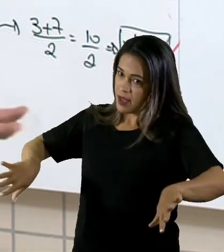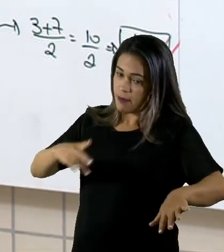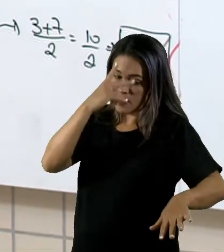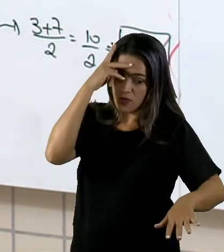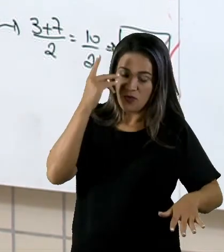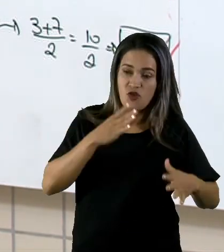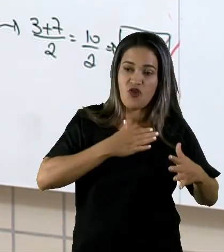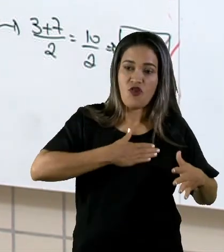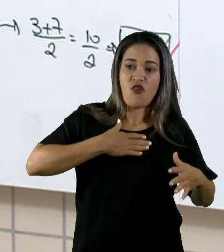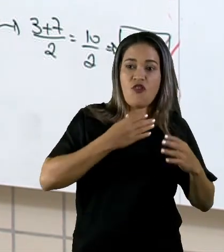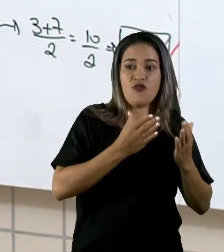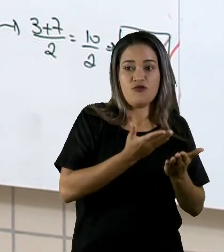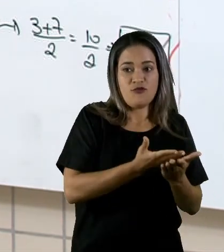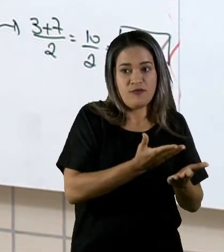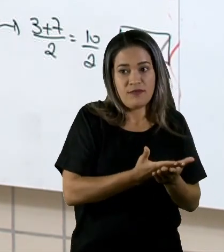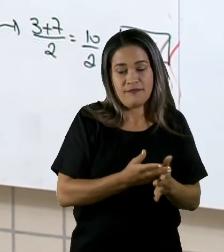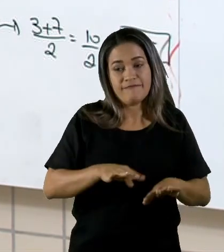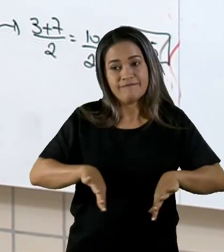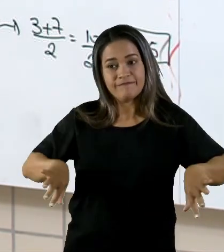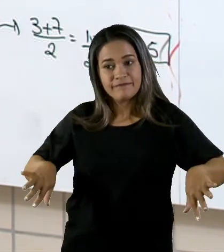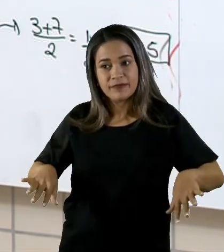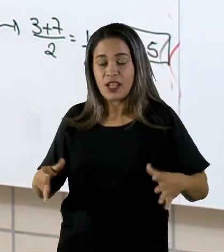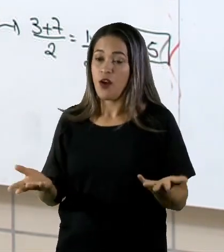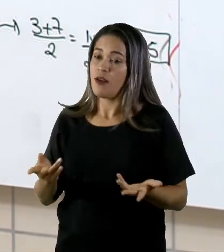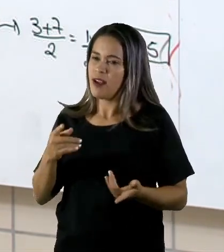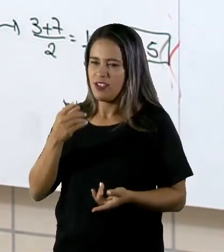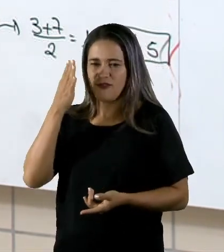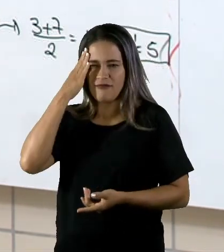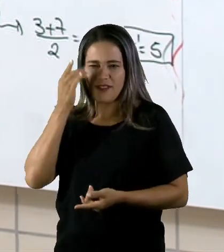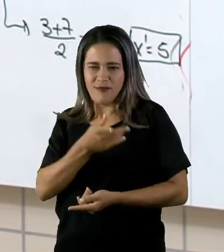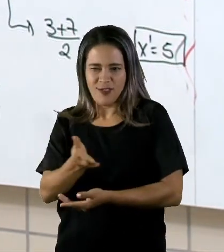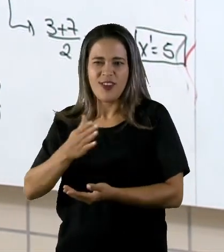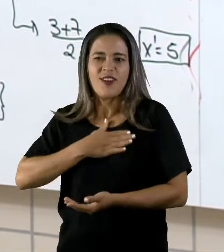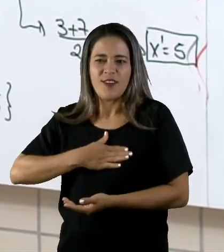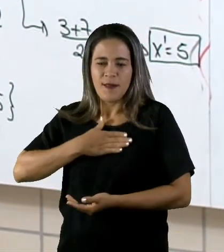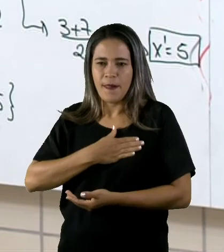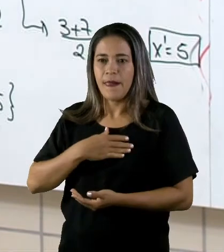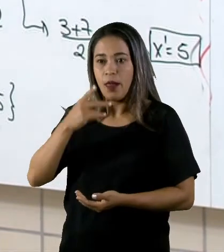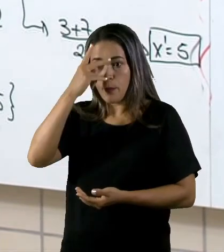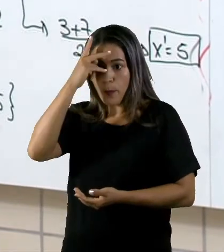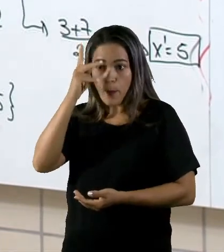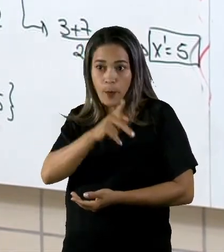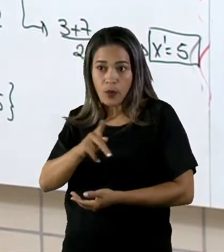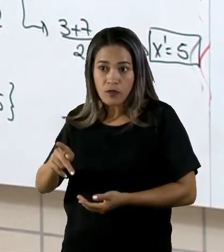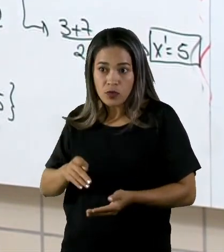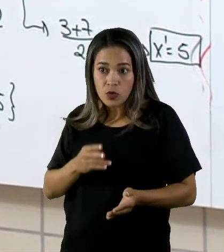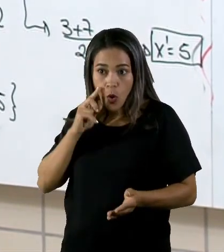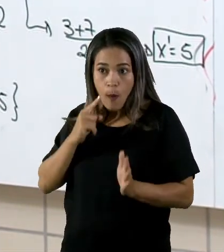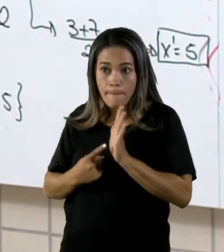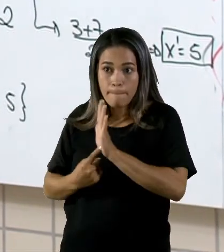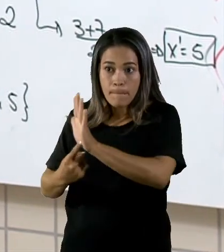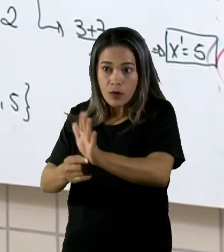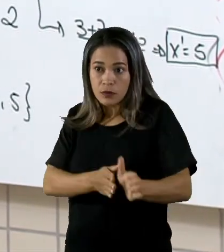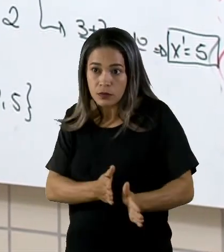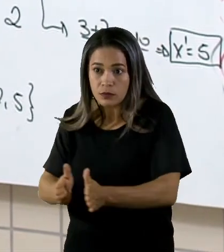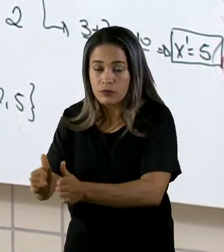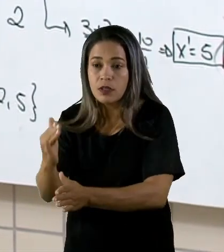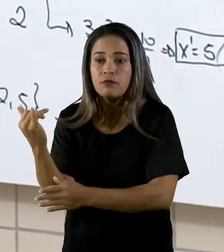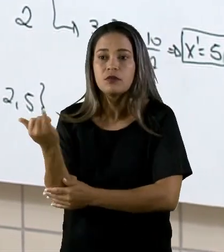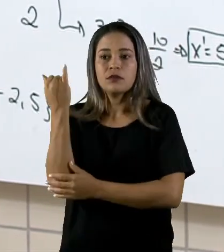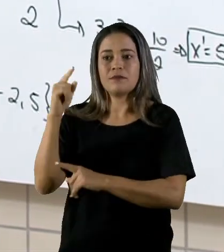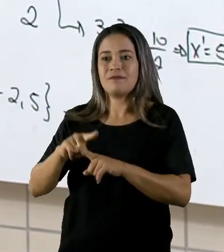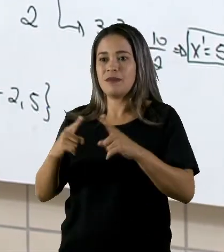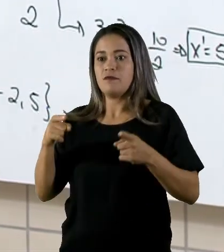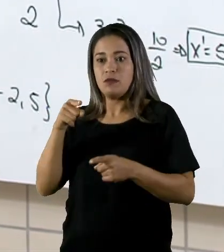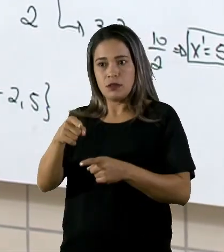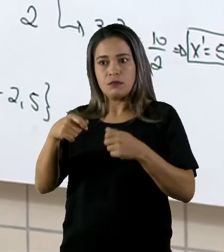história. Ao professor compete simplesmente mostrar os caminhos e dizer a importância do saber. Mas quem tem que